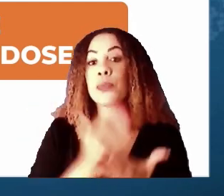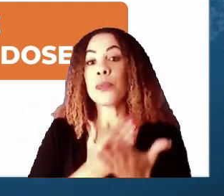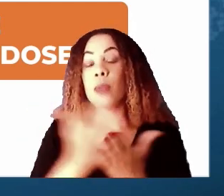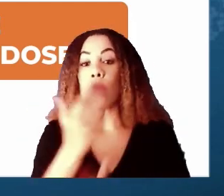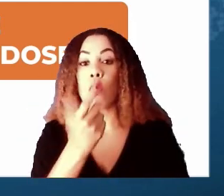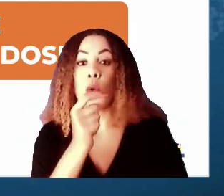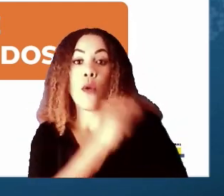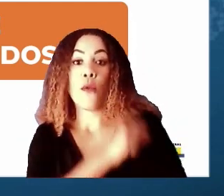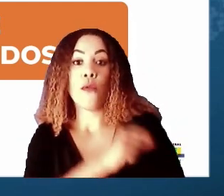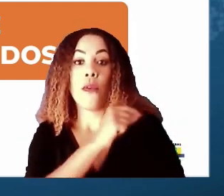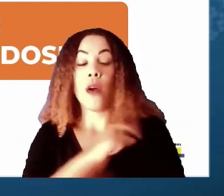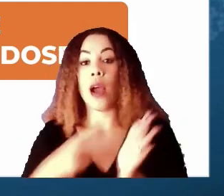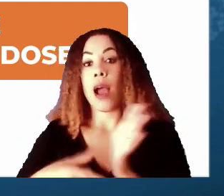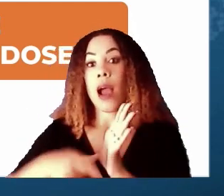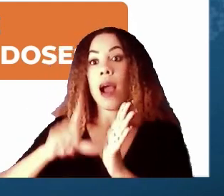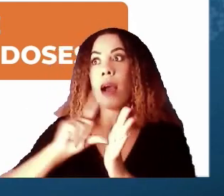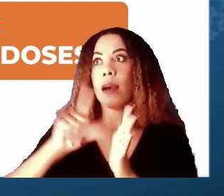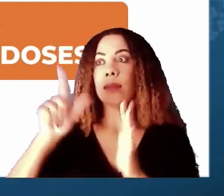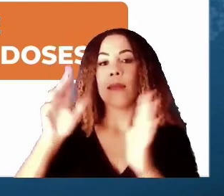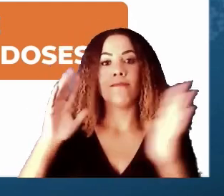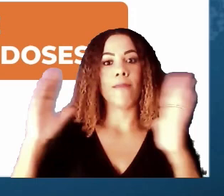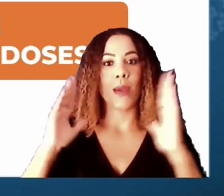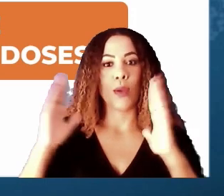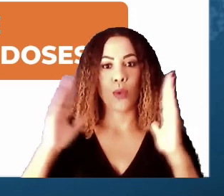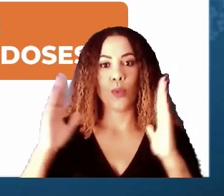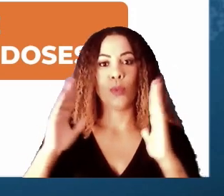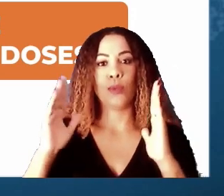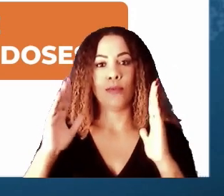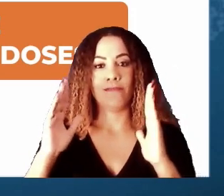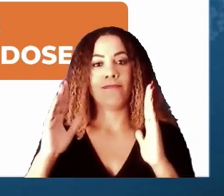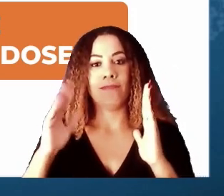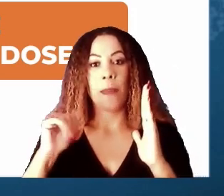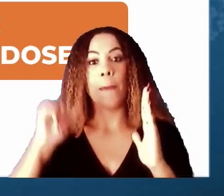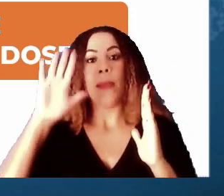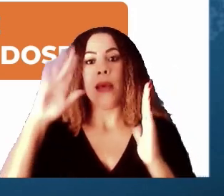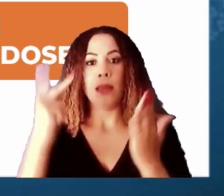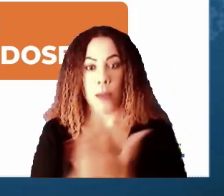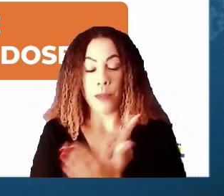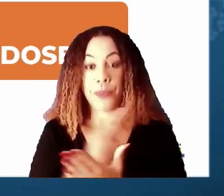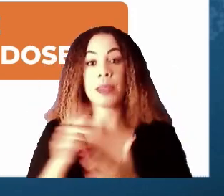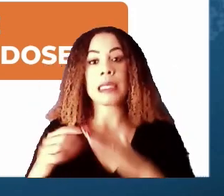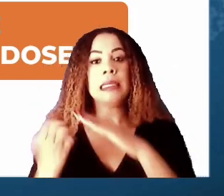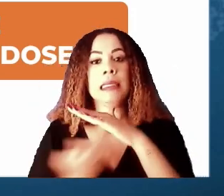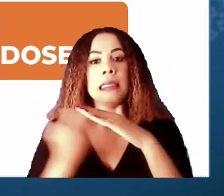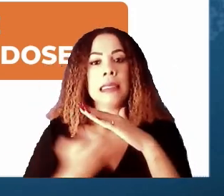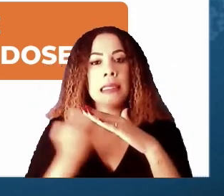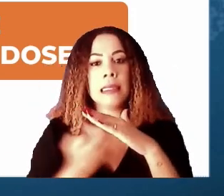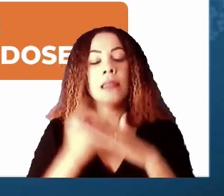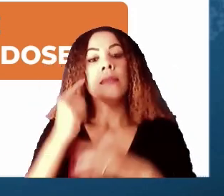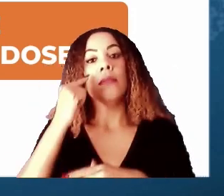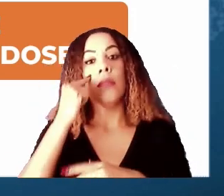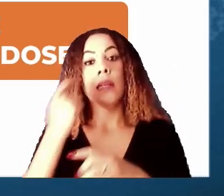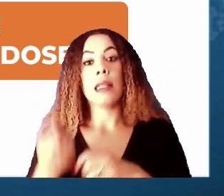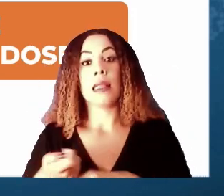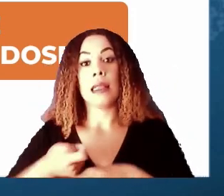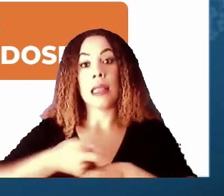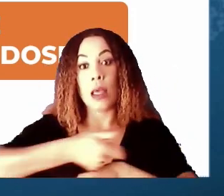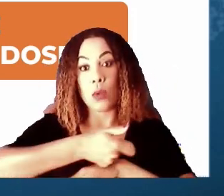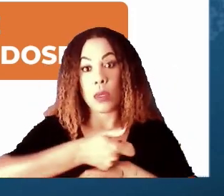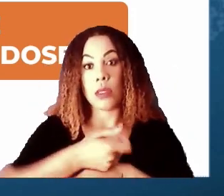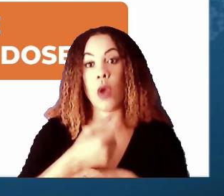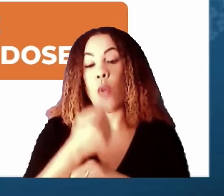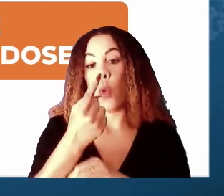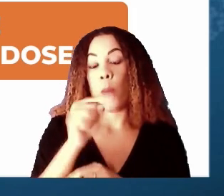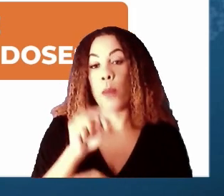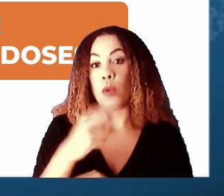do pico sazonal ou iniciar durante ele, a empresa fez a doação de vacina de 1,2 milhões de doses, com vacina